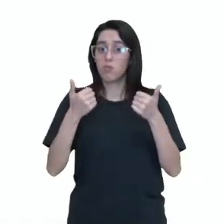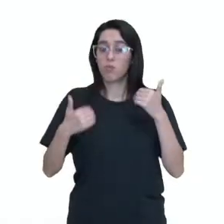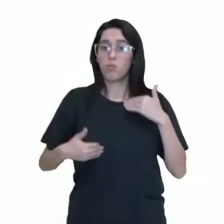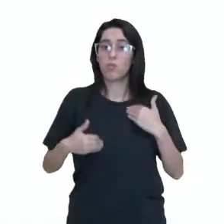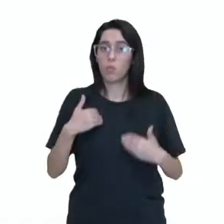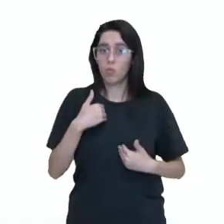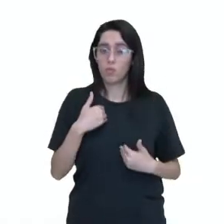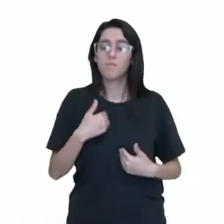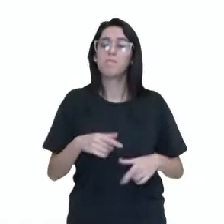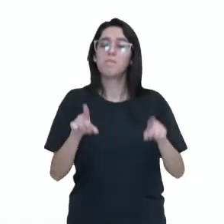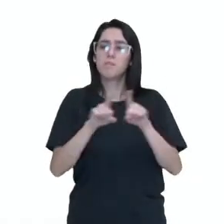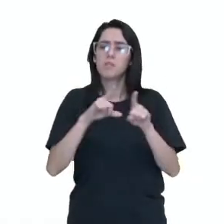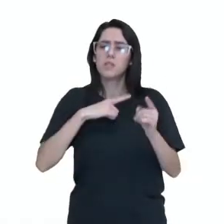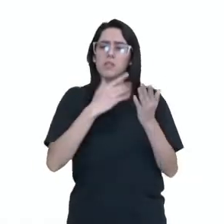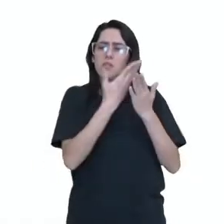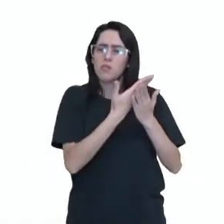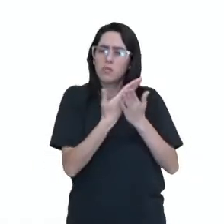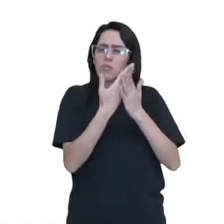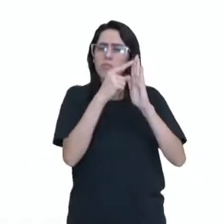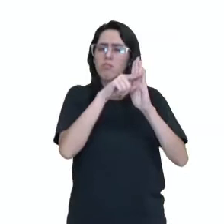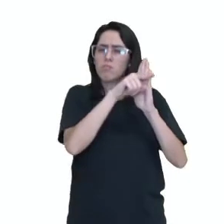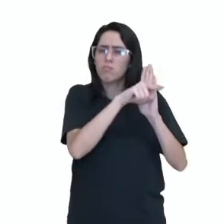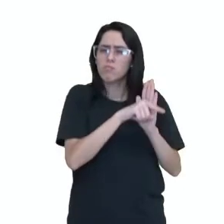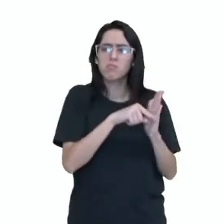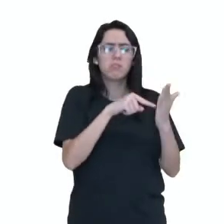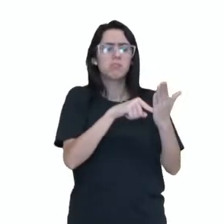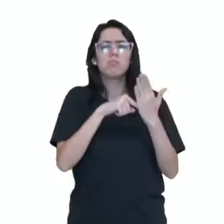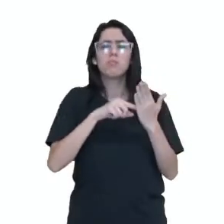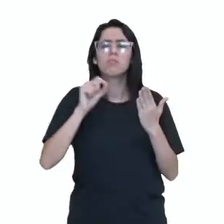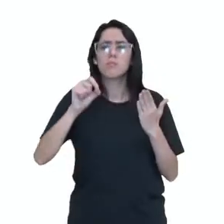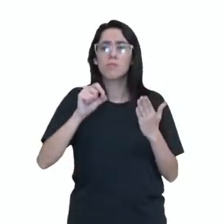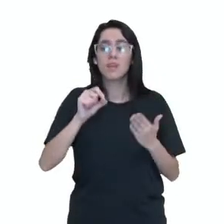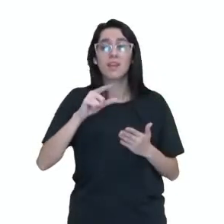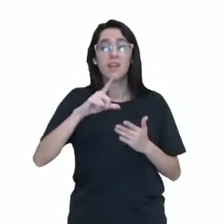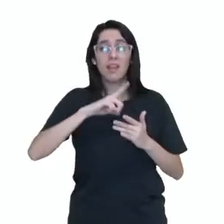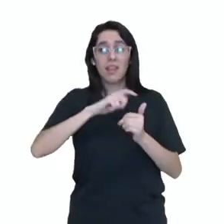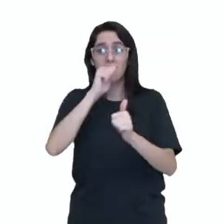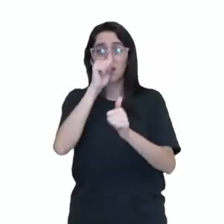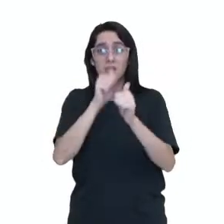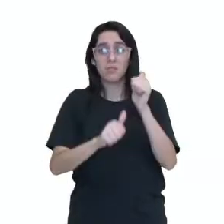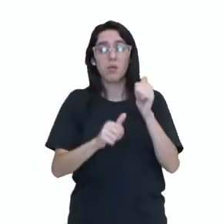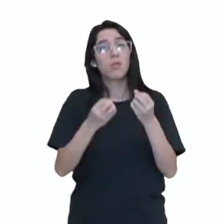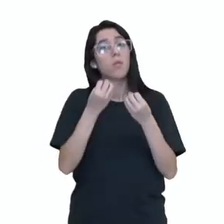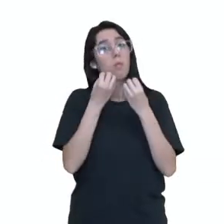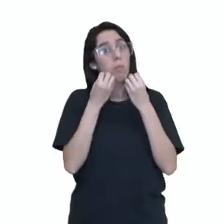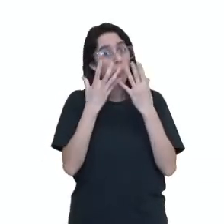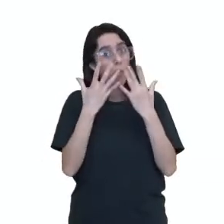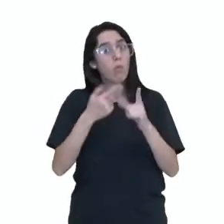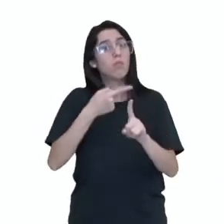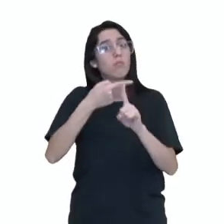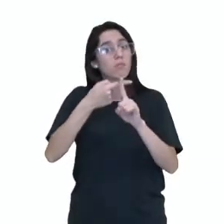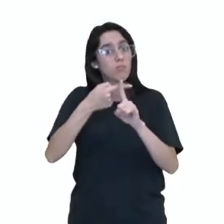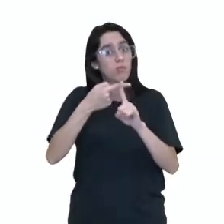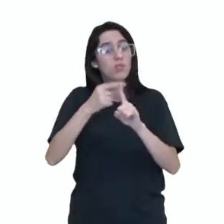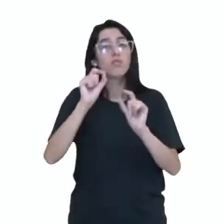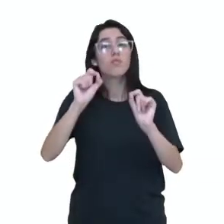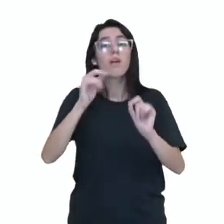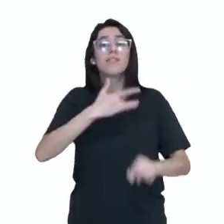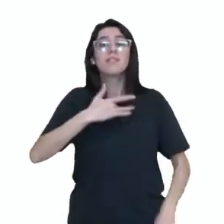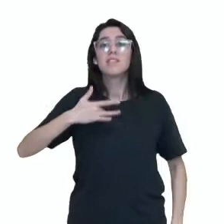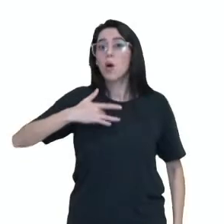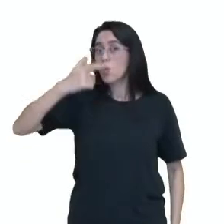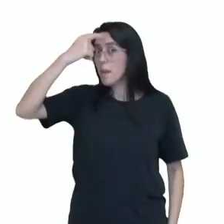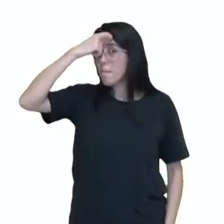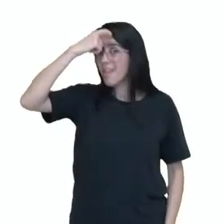corpo, estudos mostram também que os esportes colaboram positivamente para a saúde mental